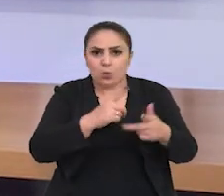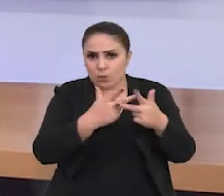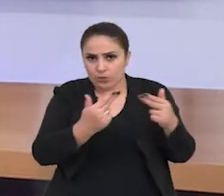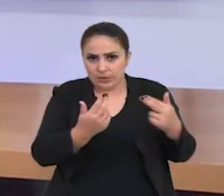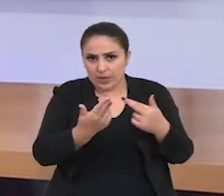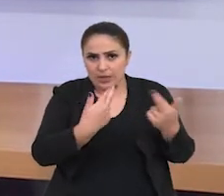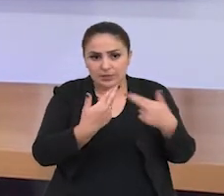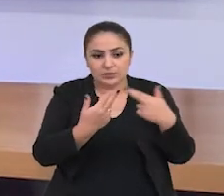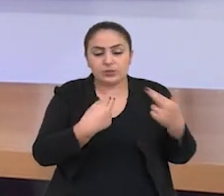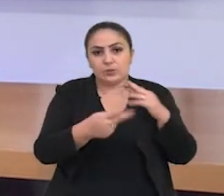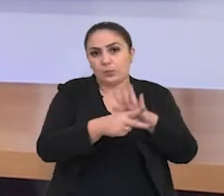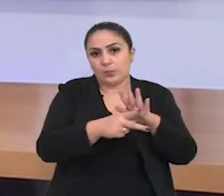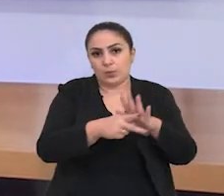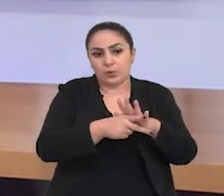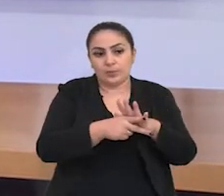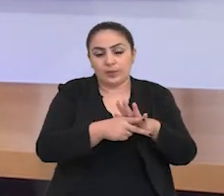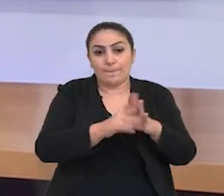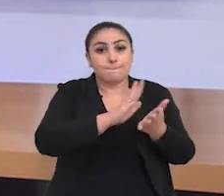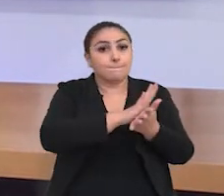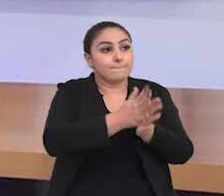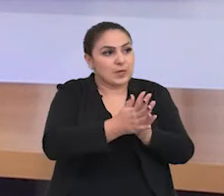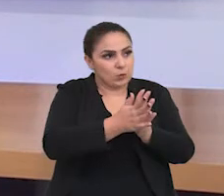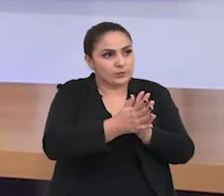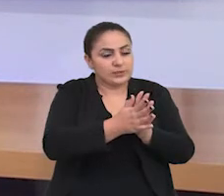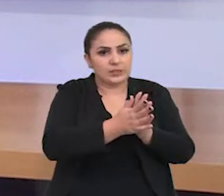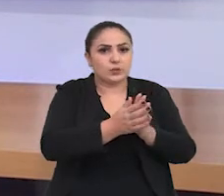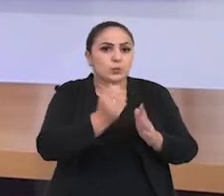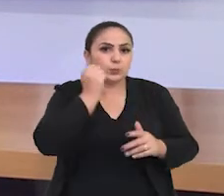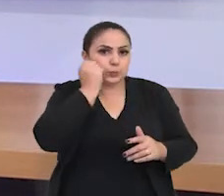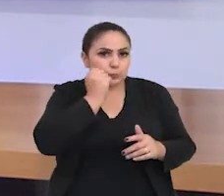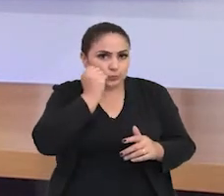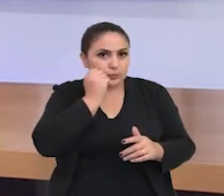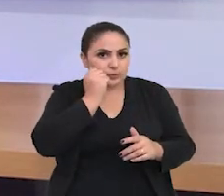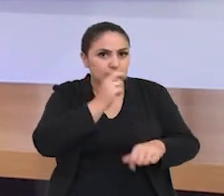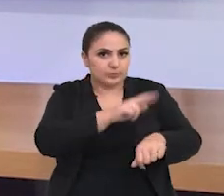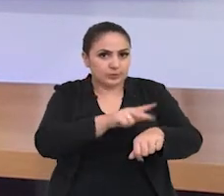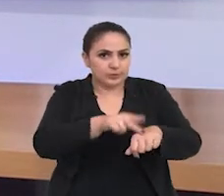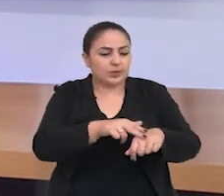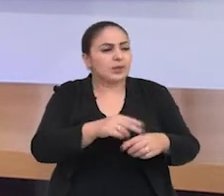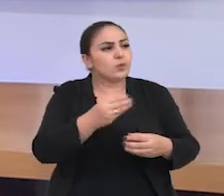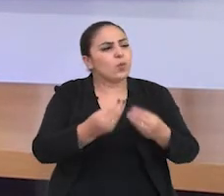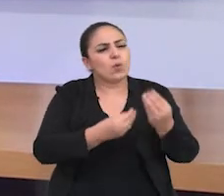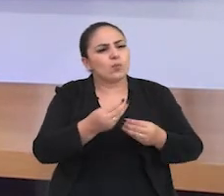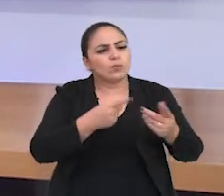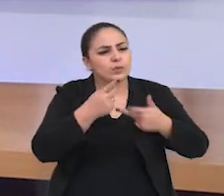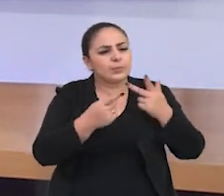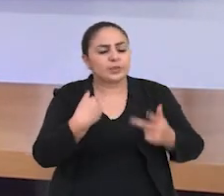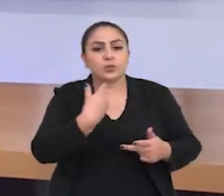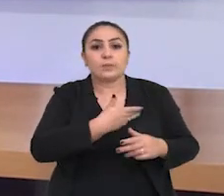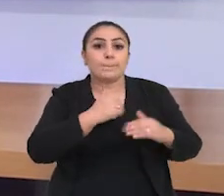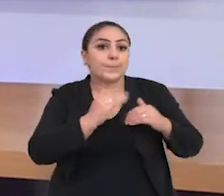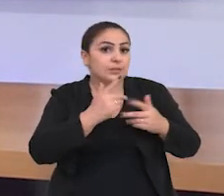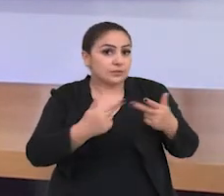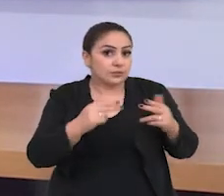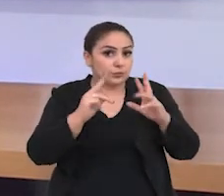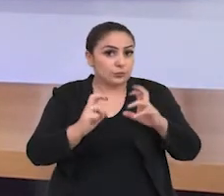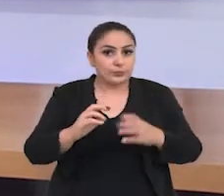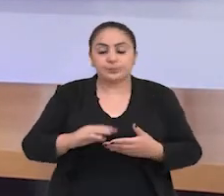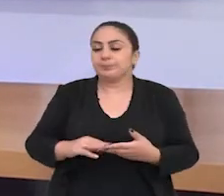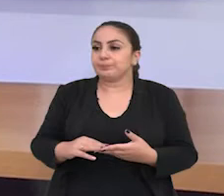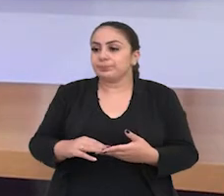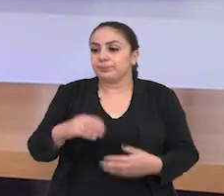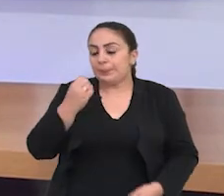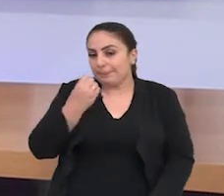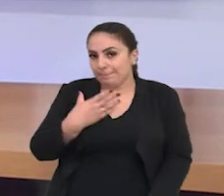tem algo relacionado ao preconceito racial, né? Expõe para a gente, então, um pouco mais disso,